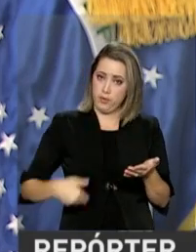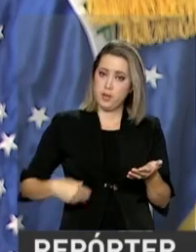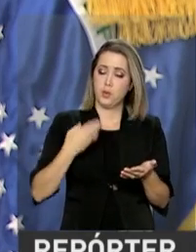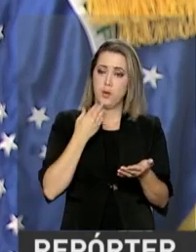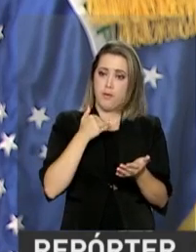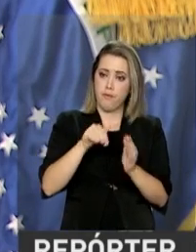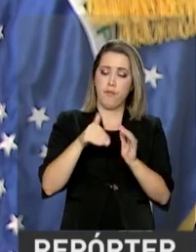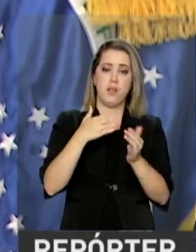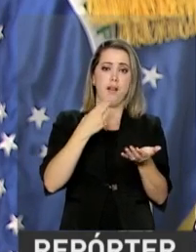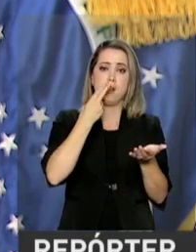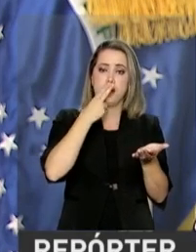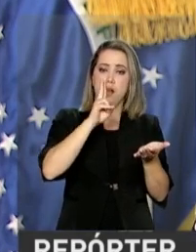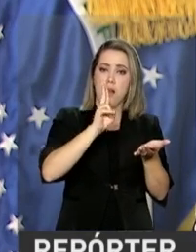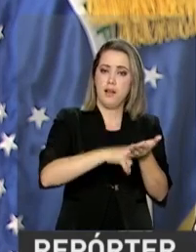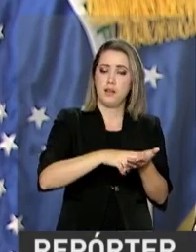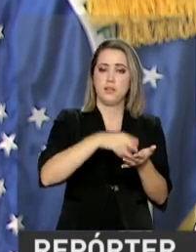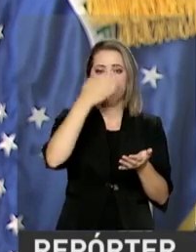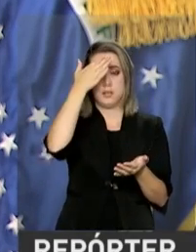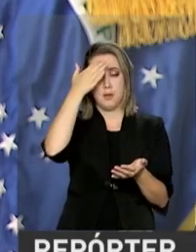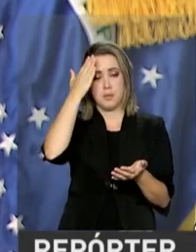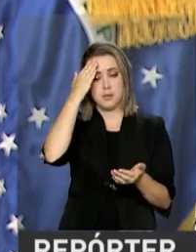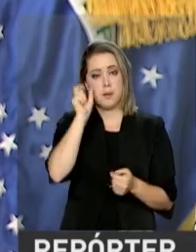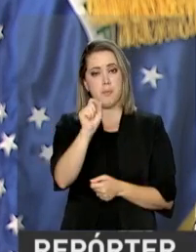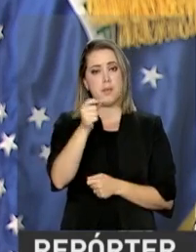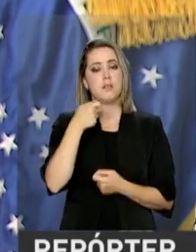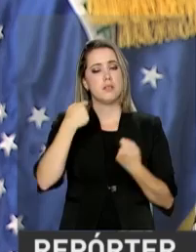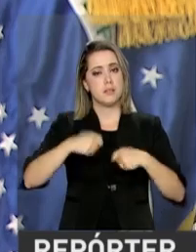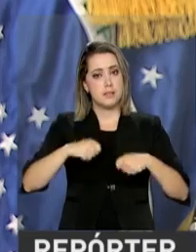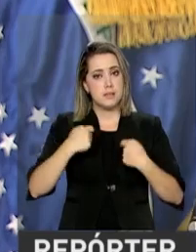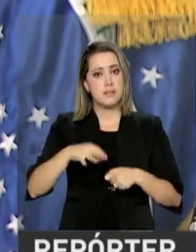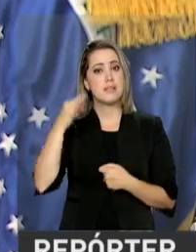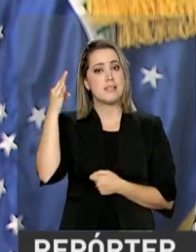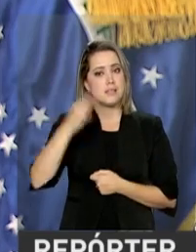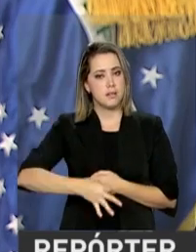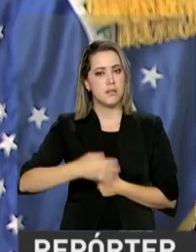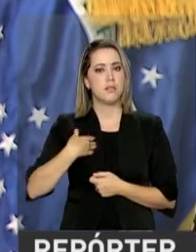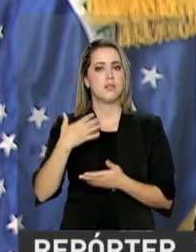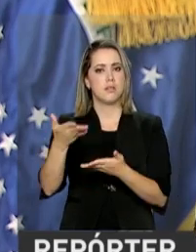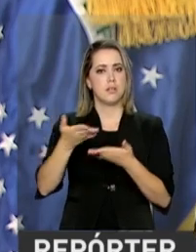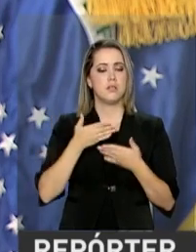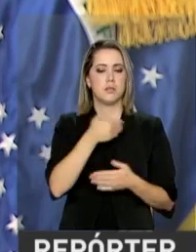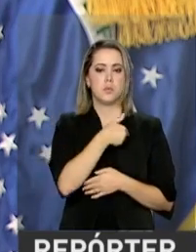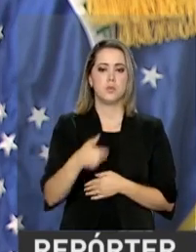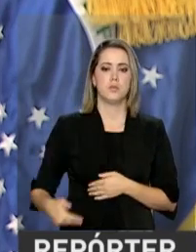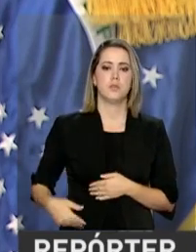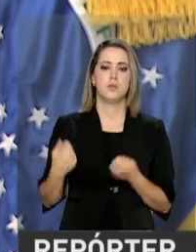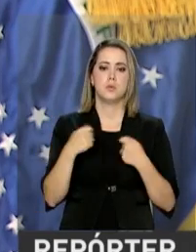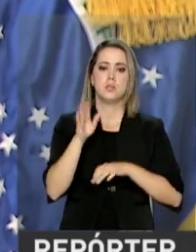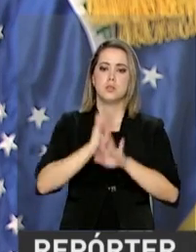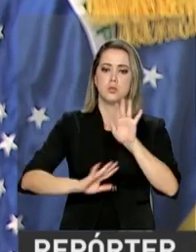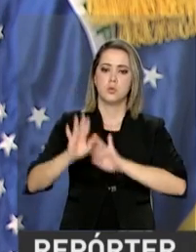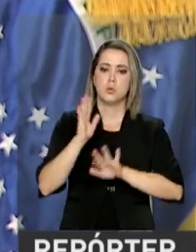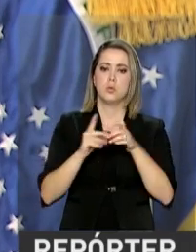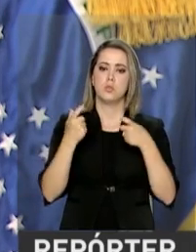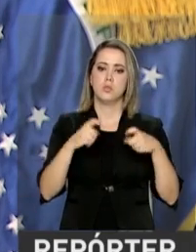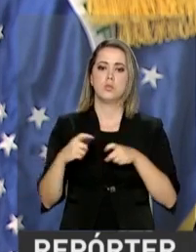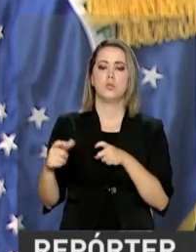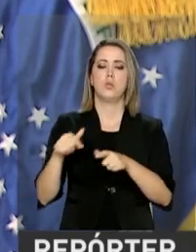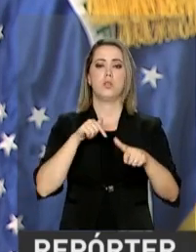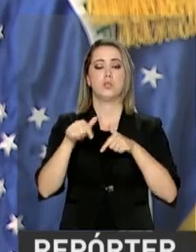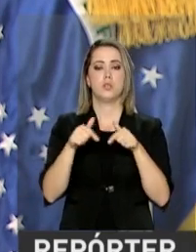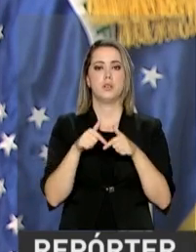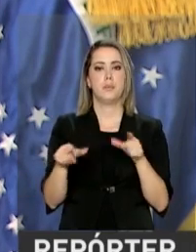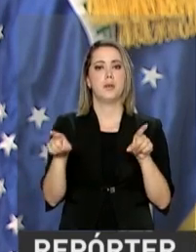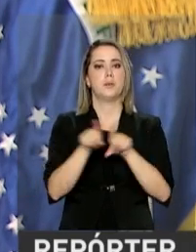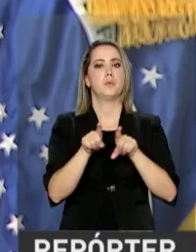você possa eh ter certeza que receu aluma coisa do governo Então esse tipo de cuidado a gente tem que ter no ambiente de trabalho e a